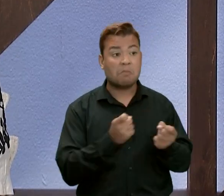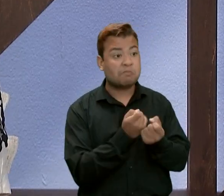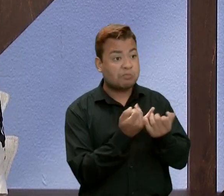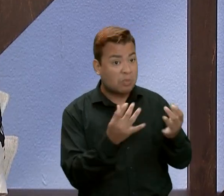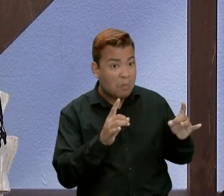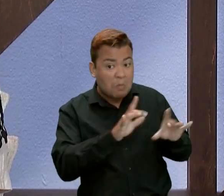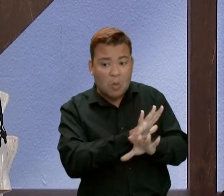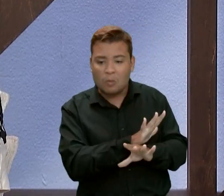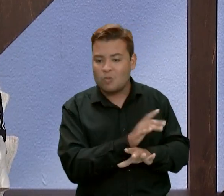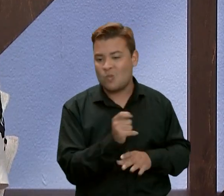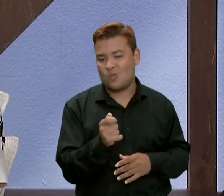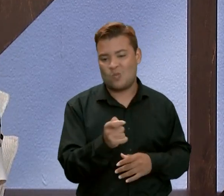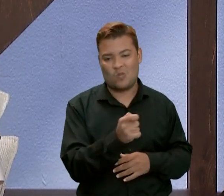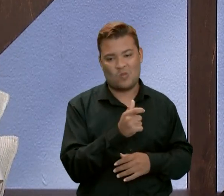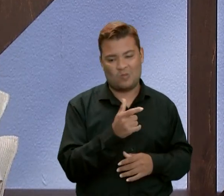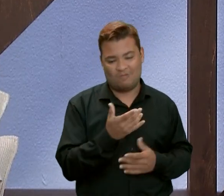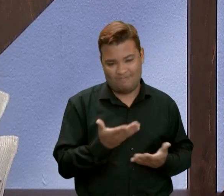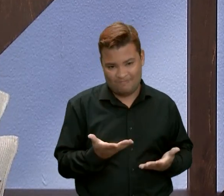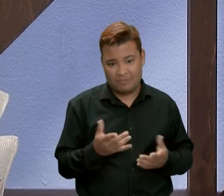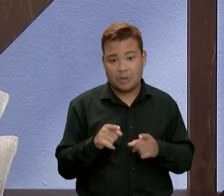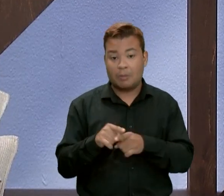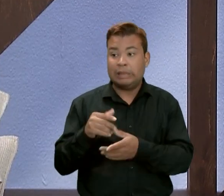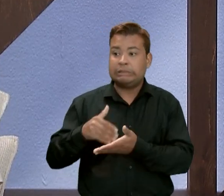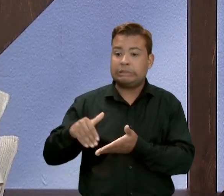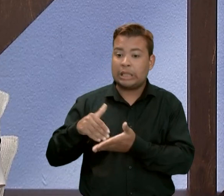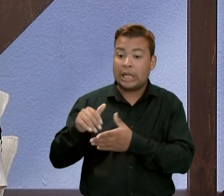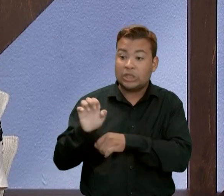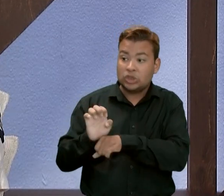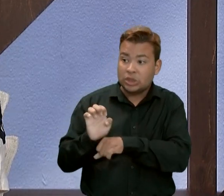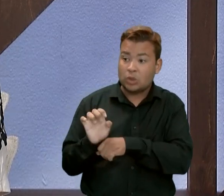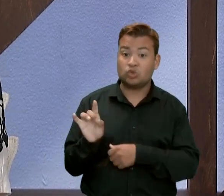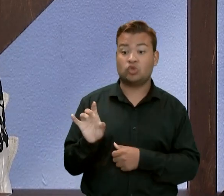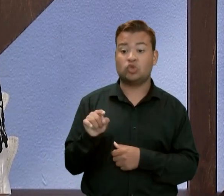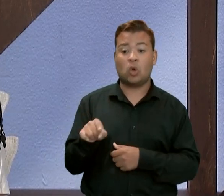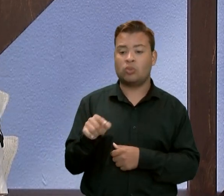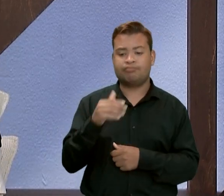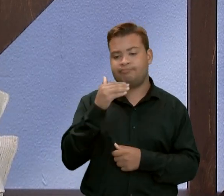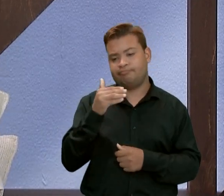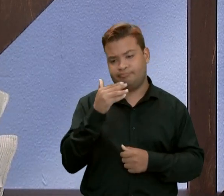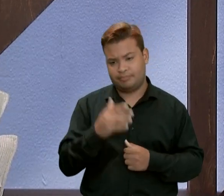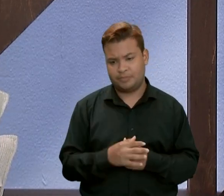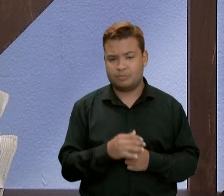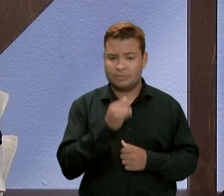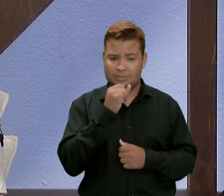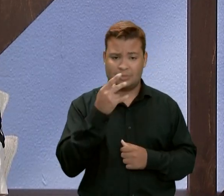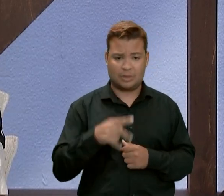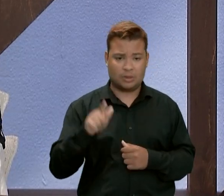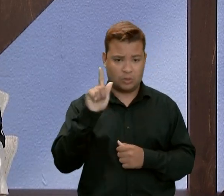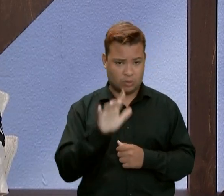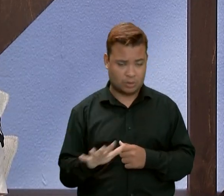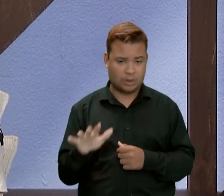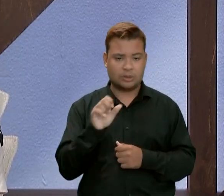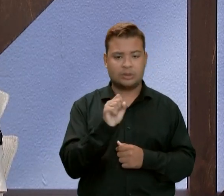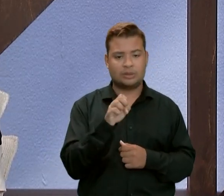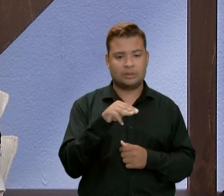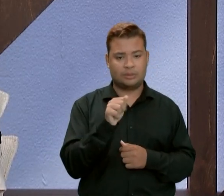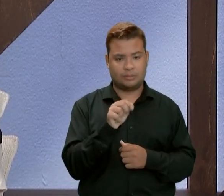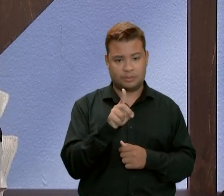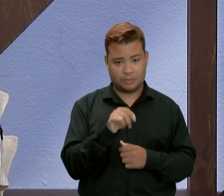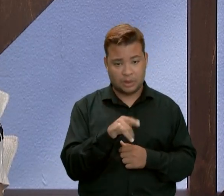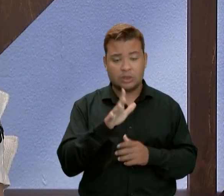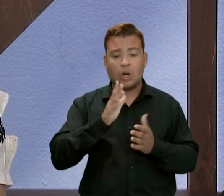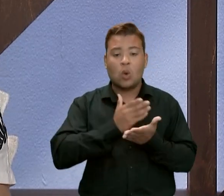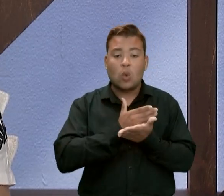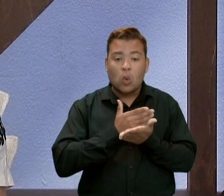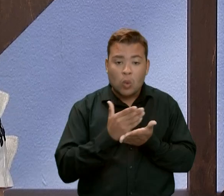E a secretaria estadual sozinha não dá conta de tudo, né? Tanto é que, por exemplo, aqui em Goiás, a SEMAD, ela começou a